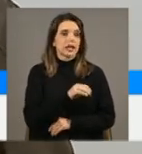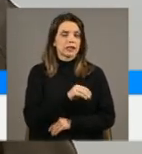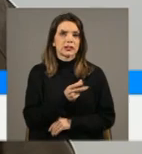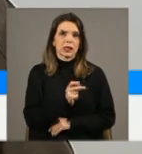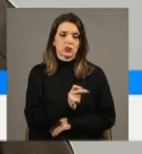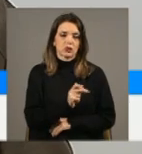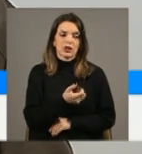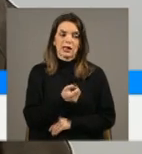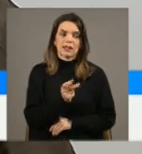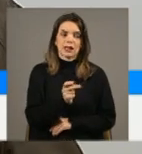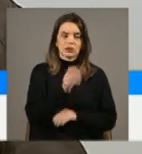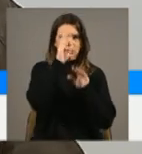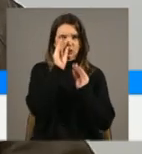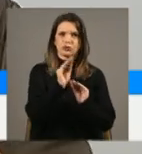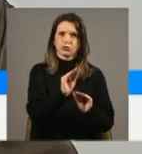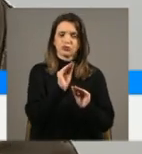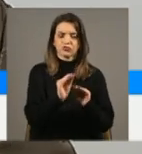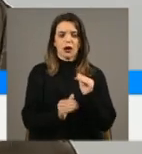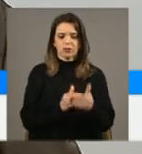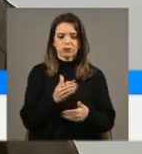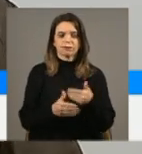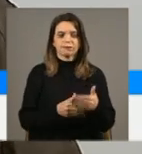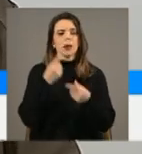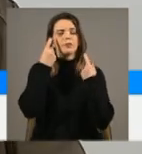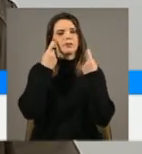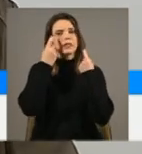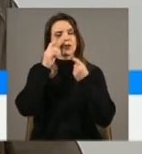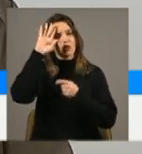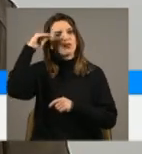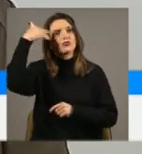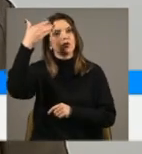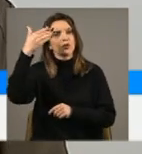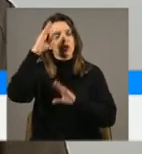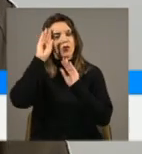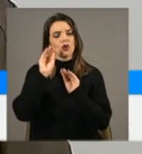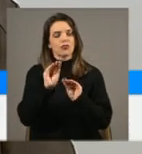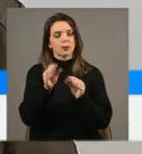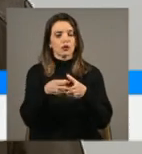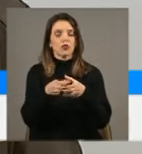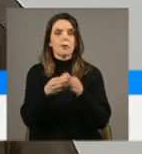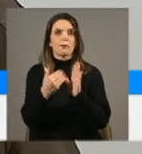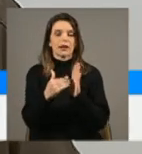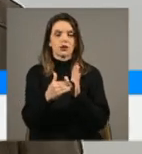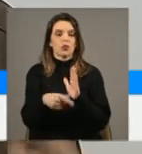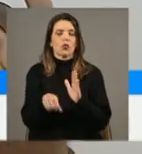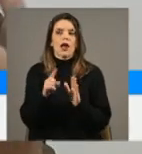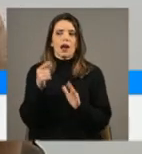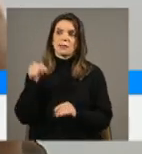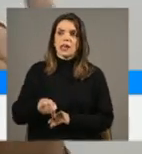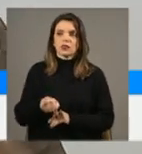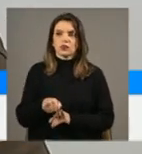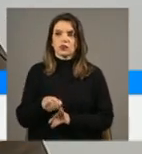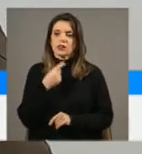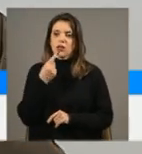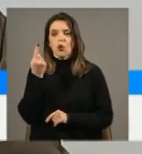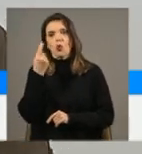15 anos a formar às vezes, de modo que é preciso programar o futuro na perspectiva formativa da classe médica, não é no imediato, olha, há um que se vai